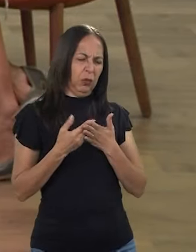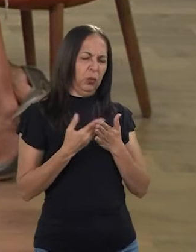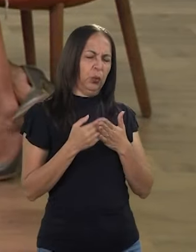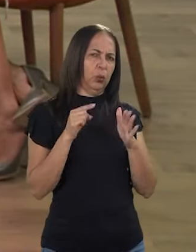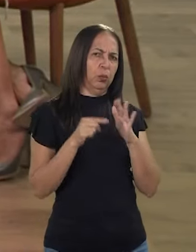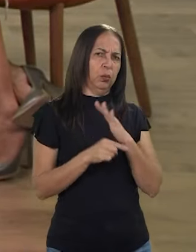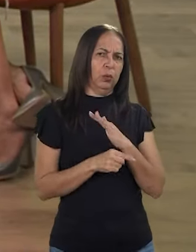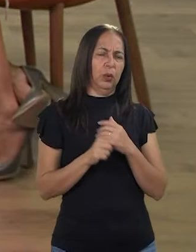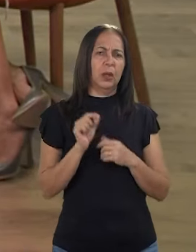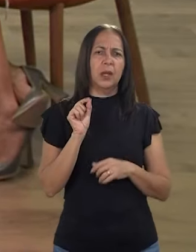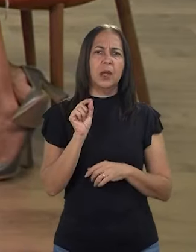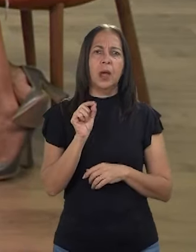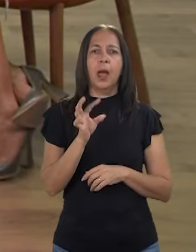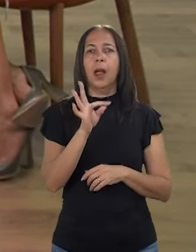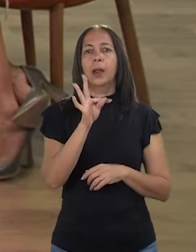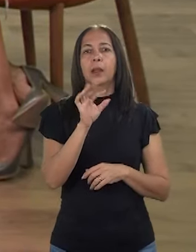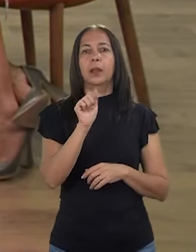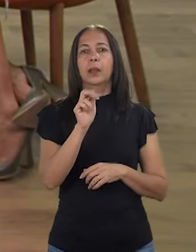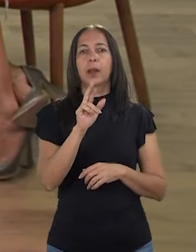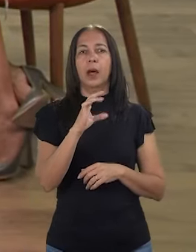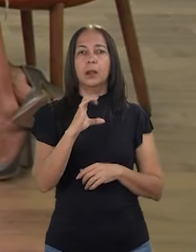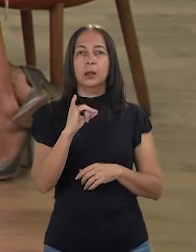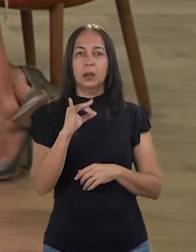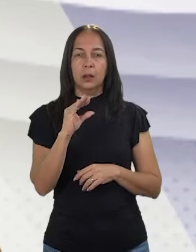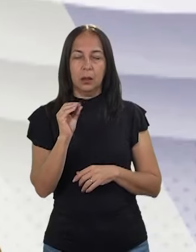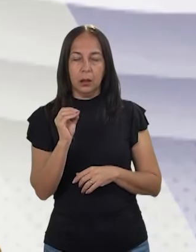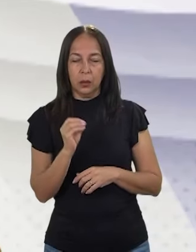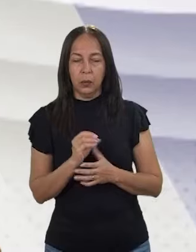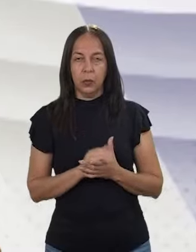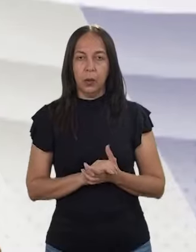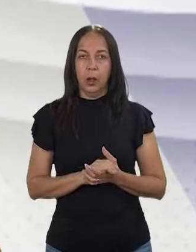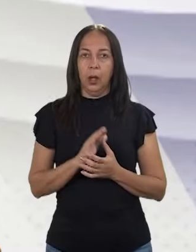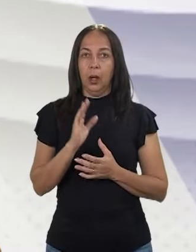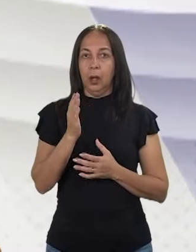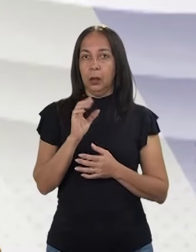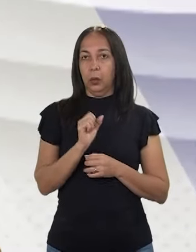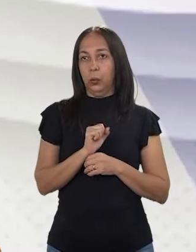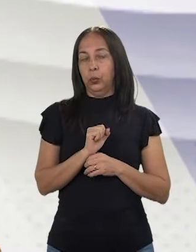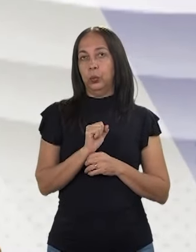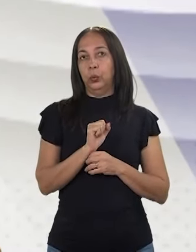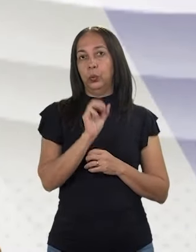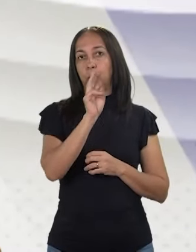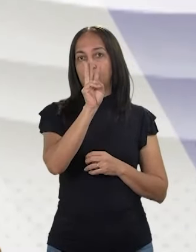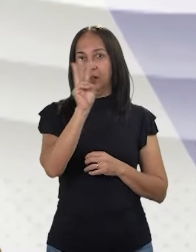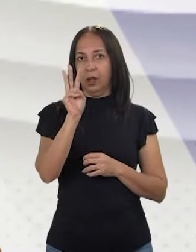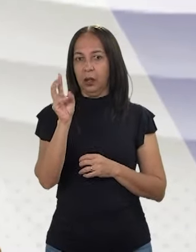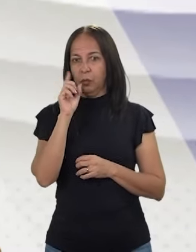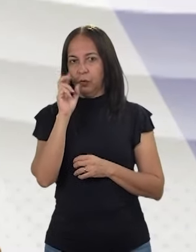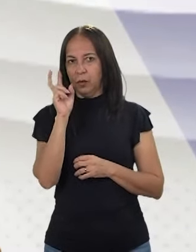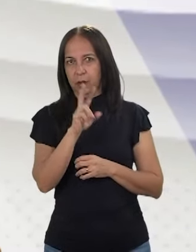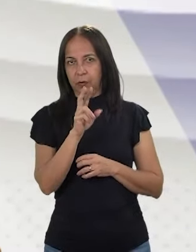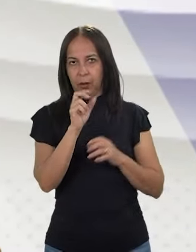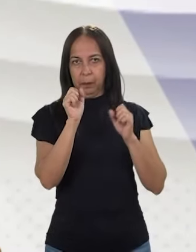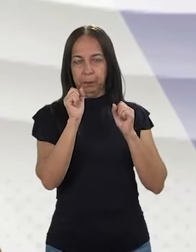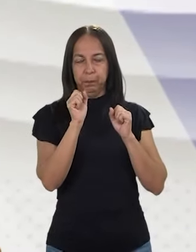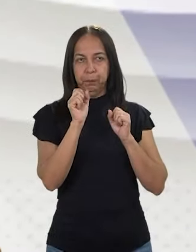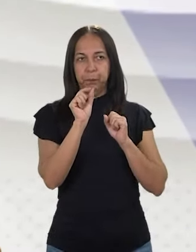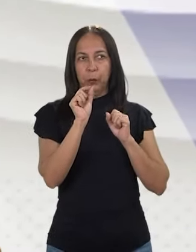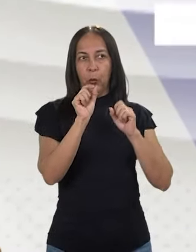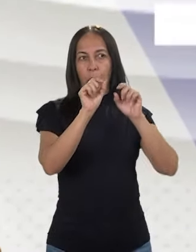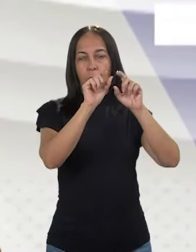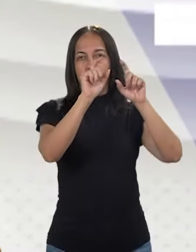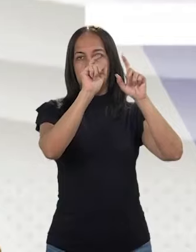um bom tempo que é o chamado tío desculpa Tarcísio Silva lá Marcelo no site do Tarcísio Silva você vai encontrar uma timeline de